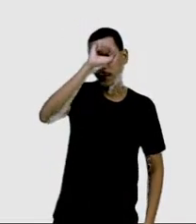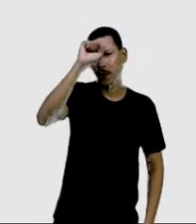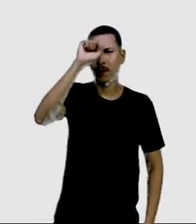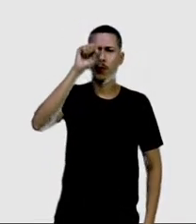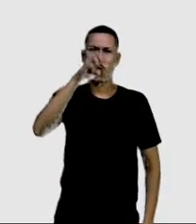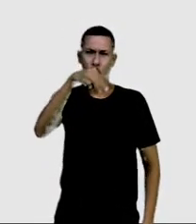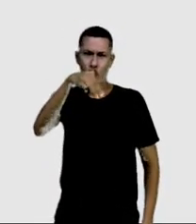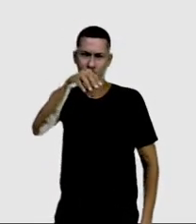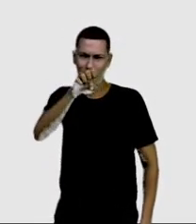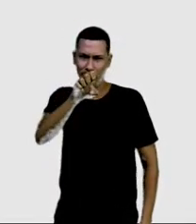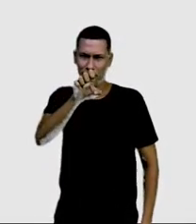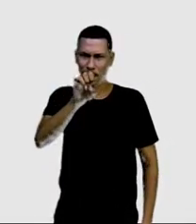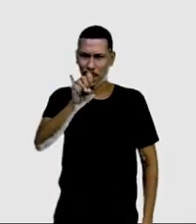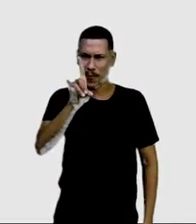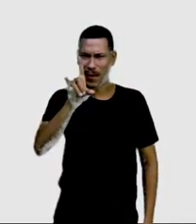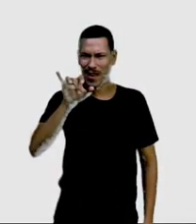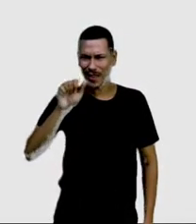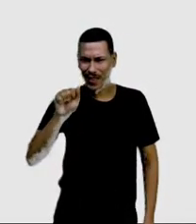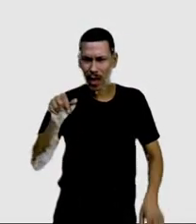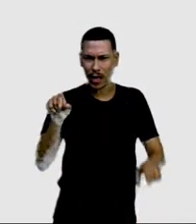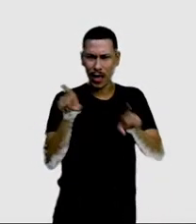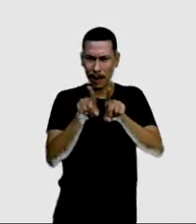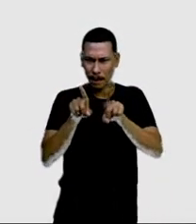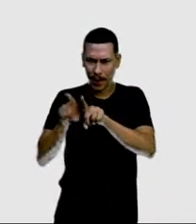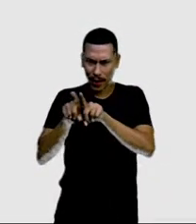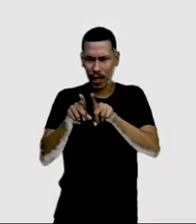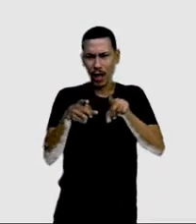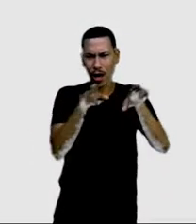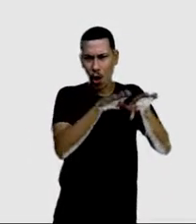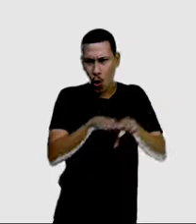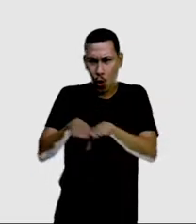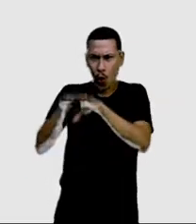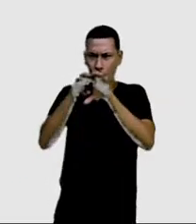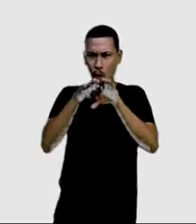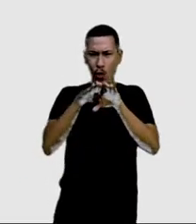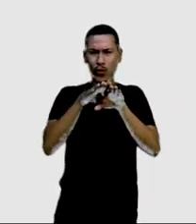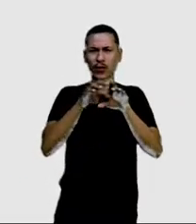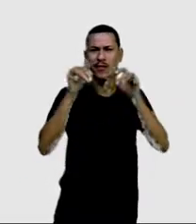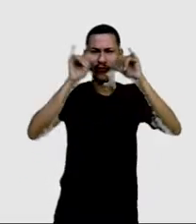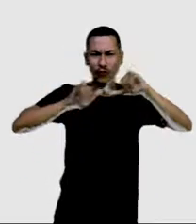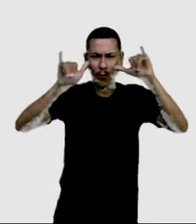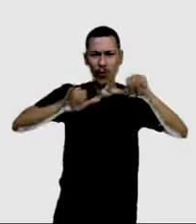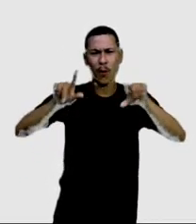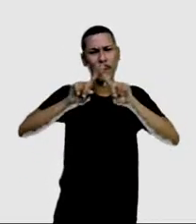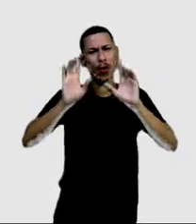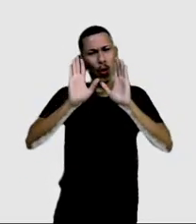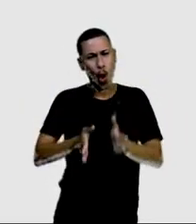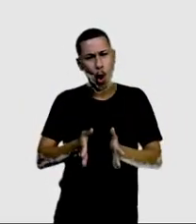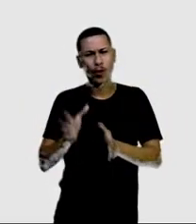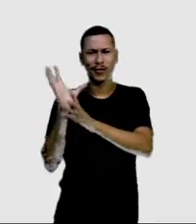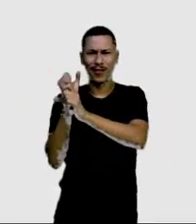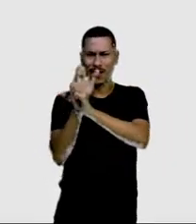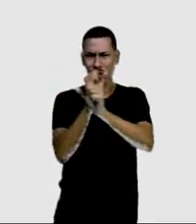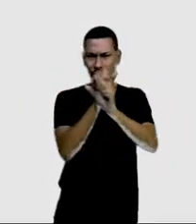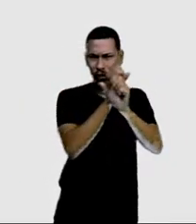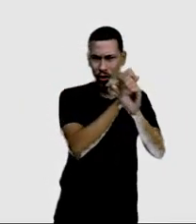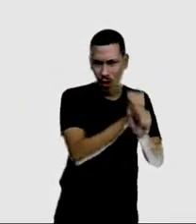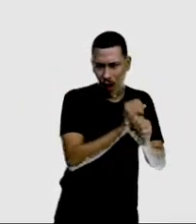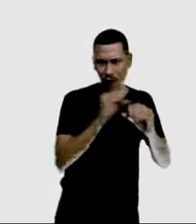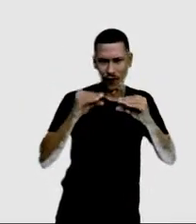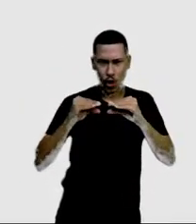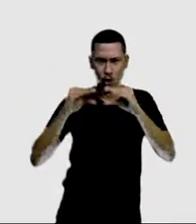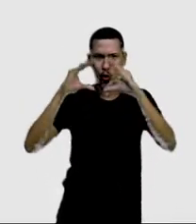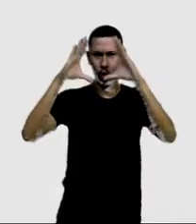de média e amplitude de um conjunto de dados, mas hoje nós vamos calcular o volume de sólidos geométricos